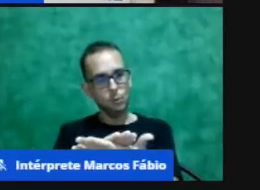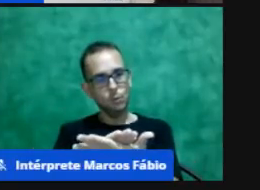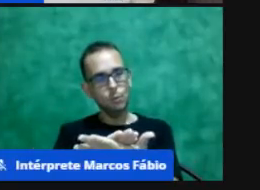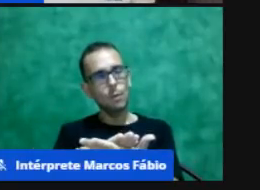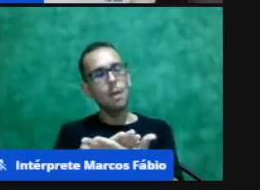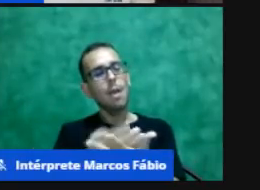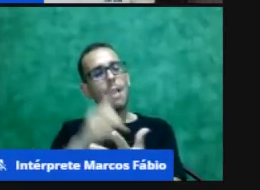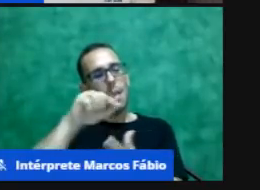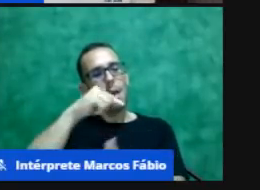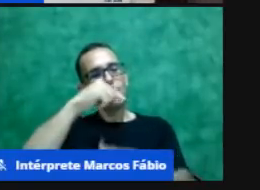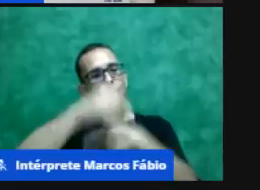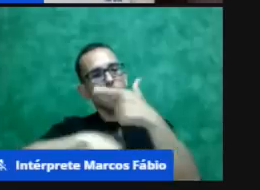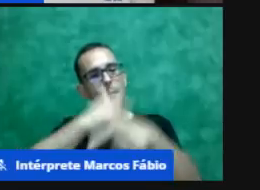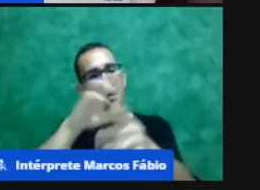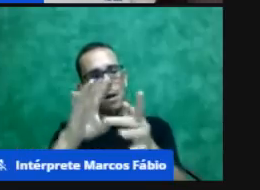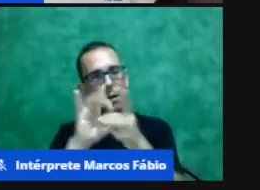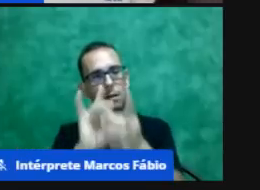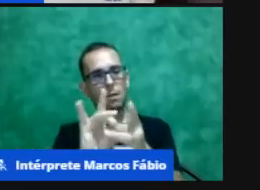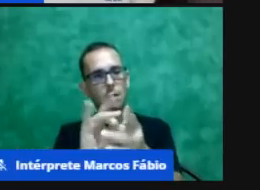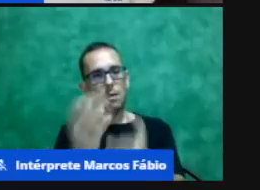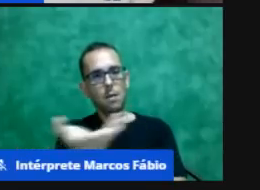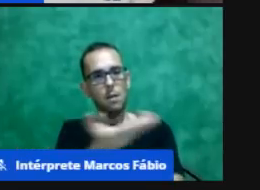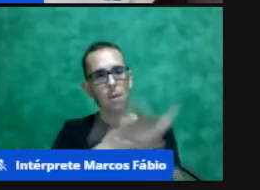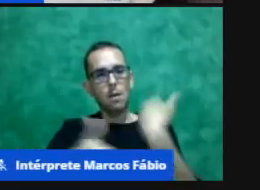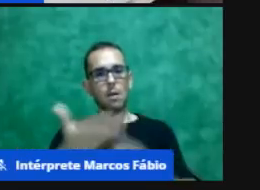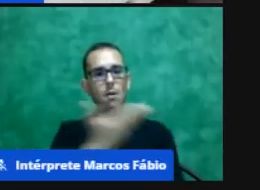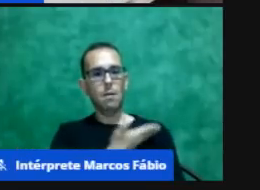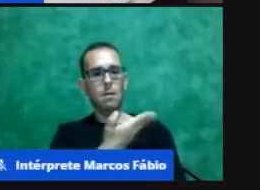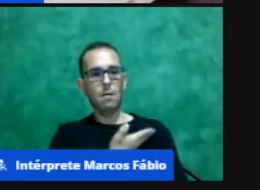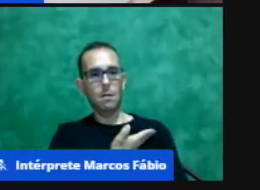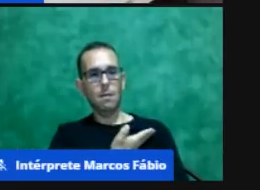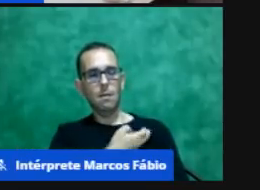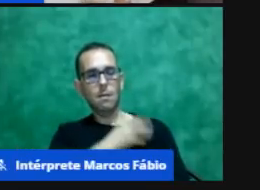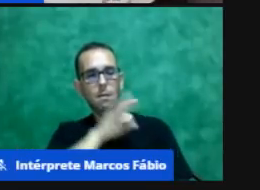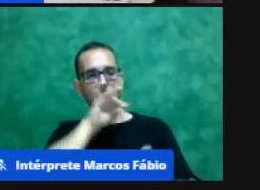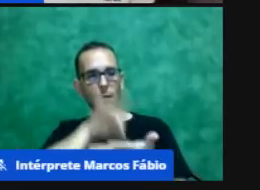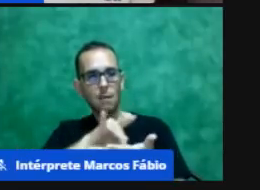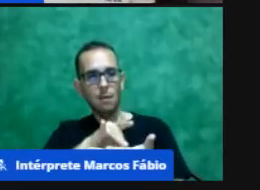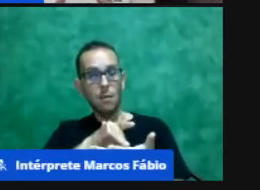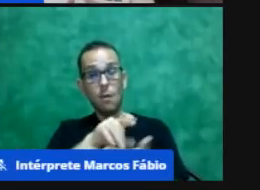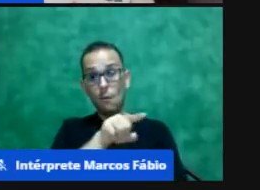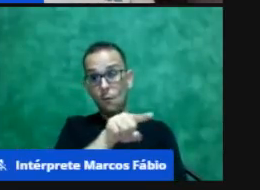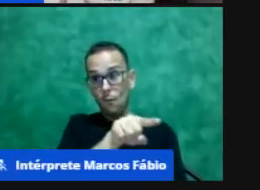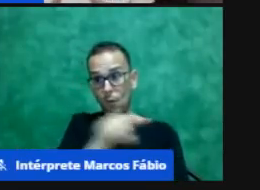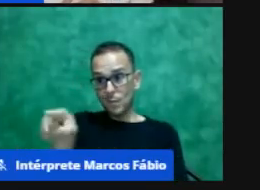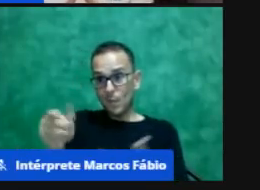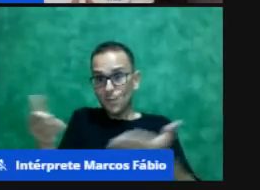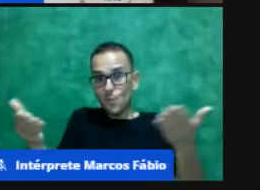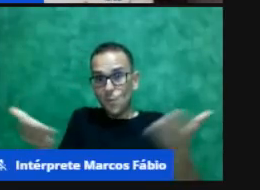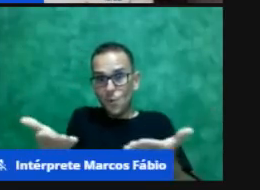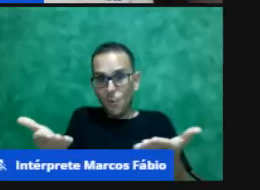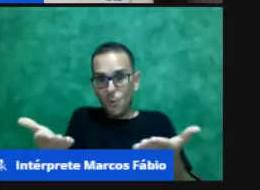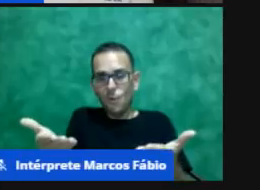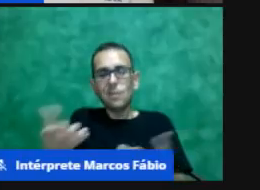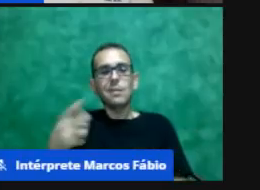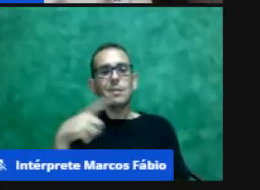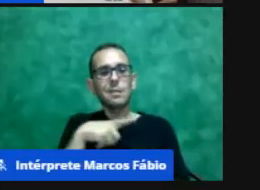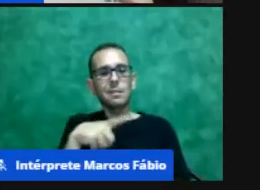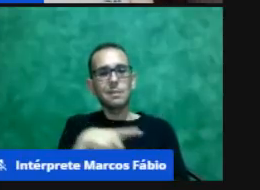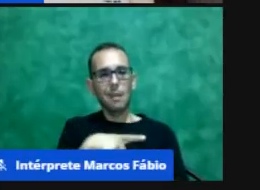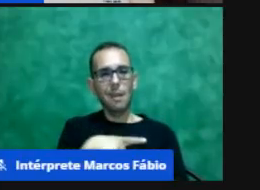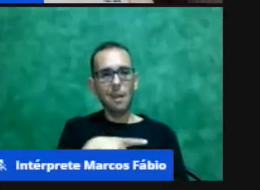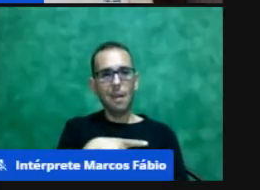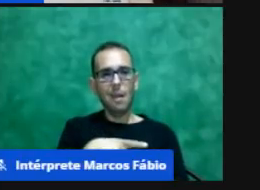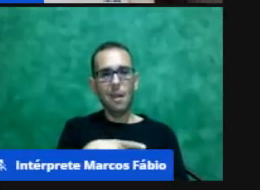mais um trabalho de parceria mesmo, porque vocês hoje que estão